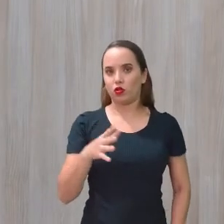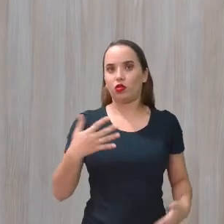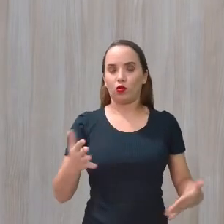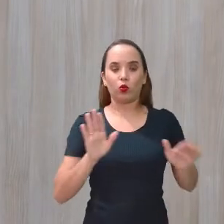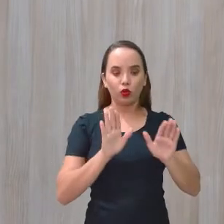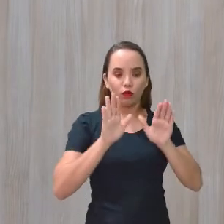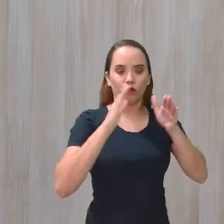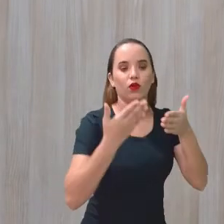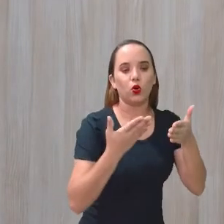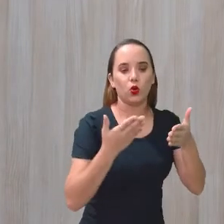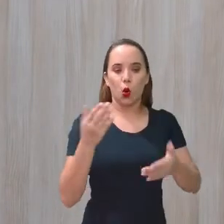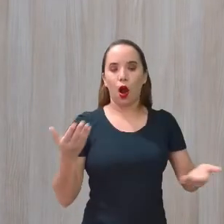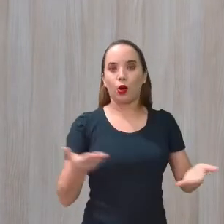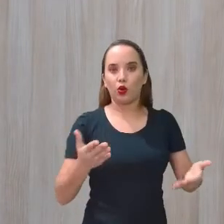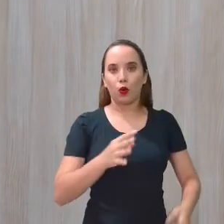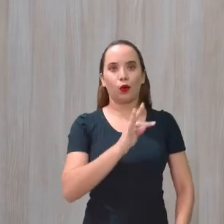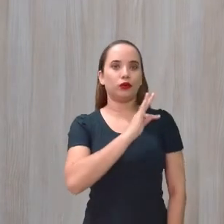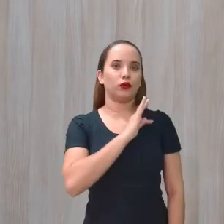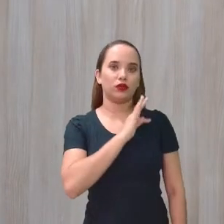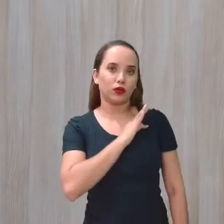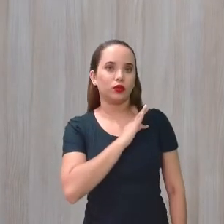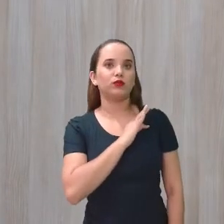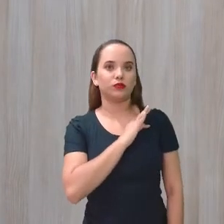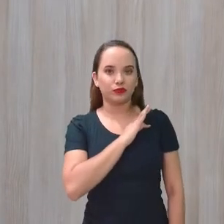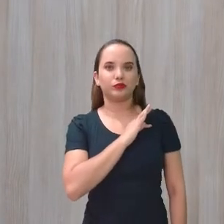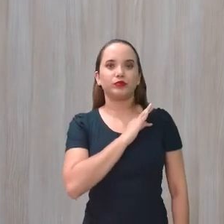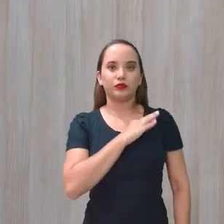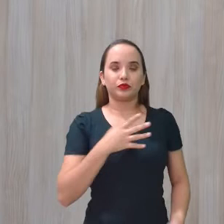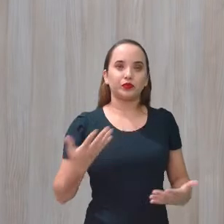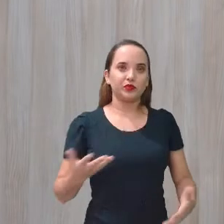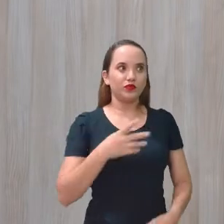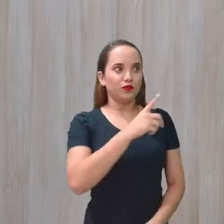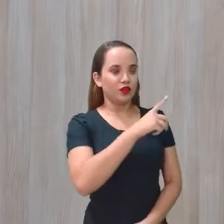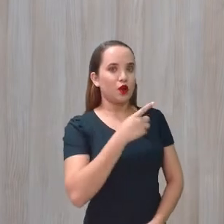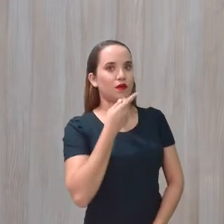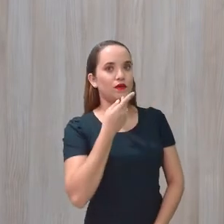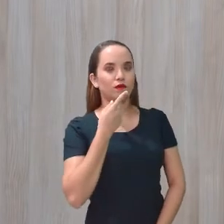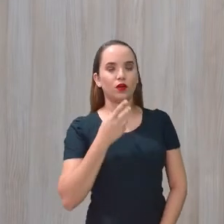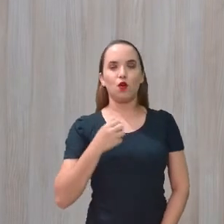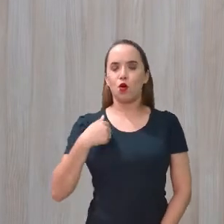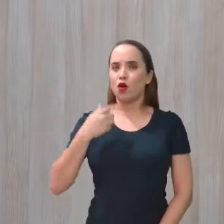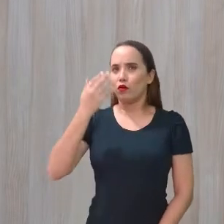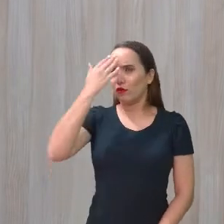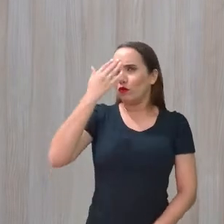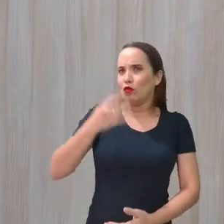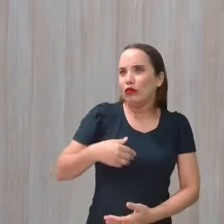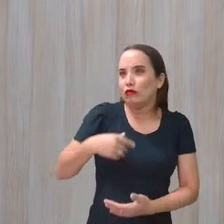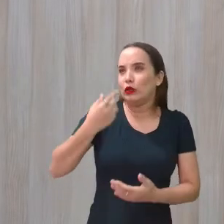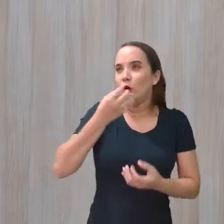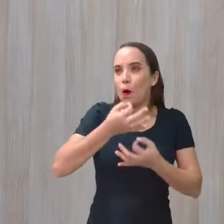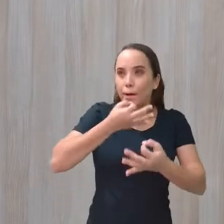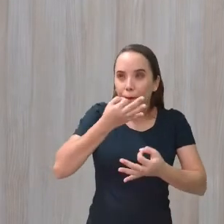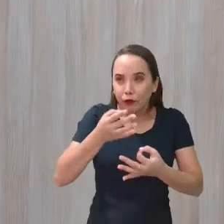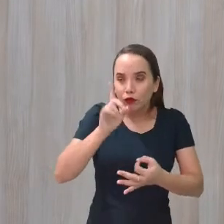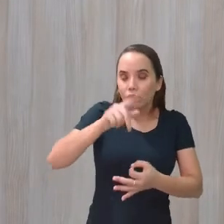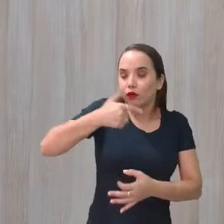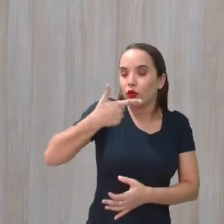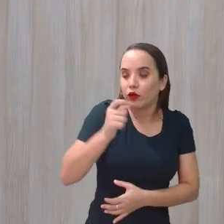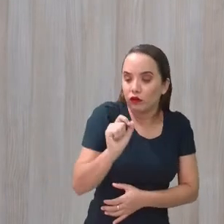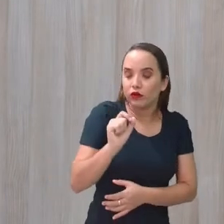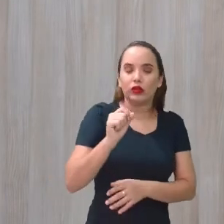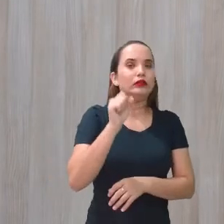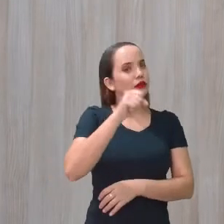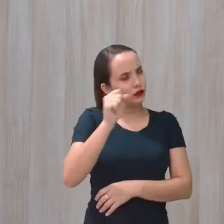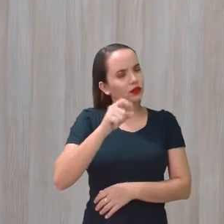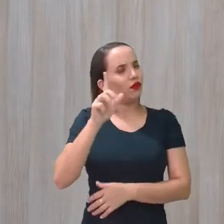da técnica, tá certo? Então, como a professora Carol disse, vou chutar ali que é 20, exatamente isso. Tente os valores,